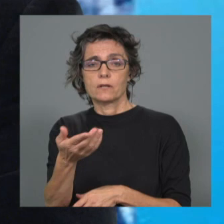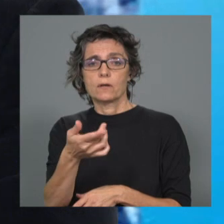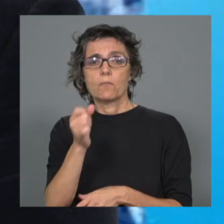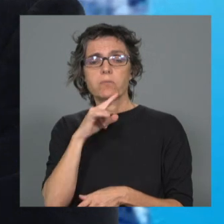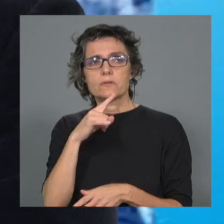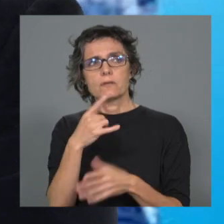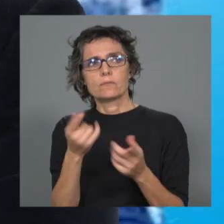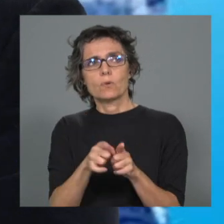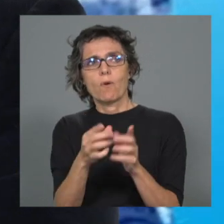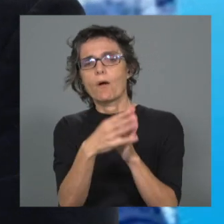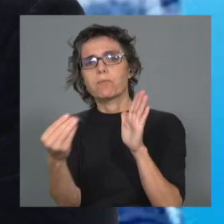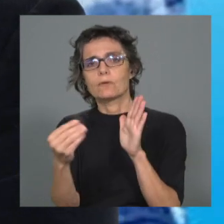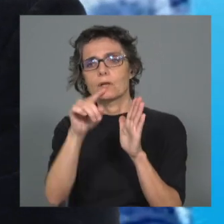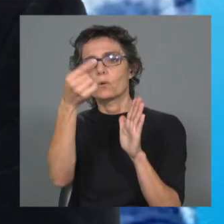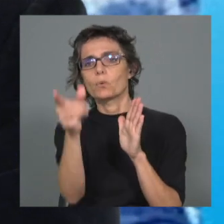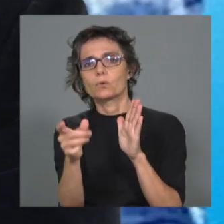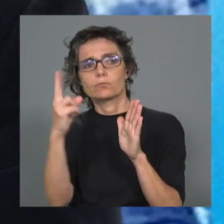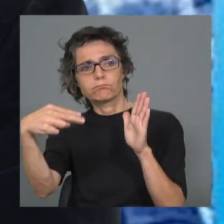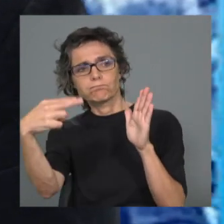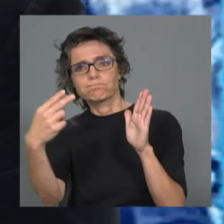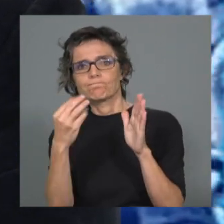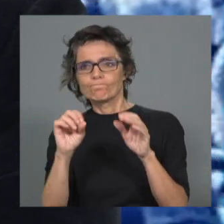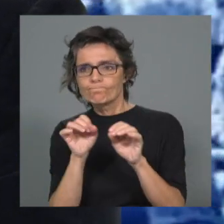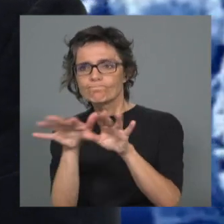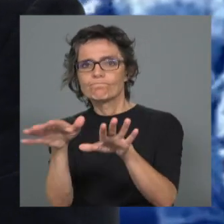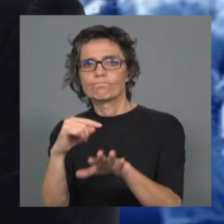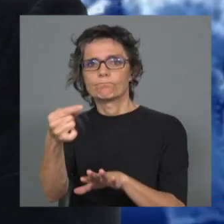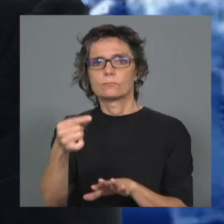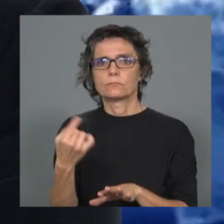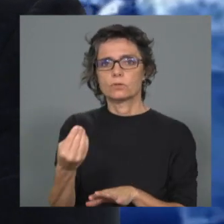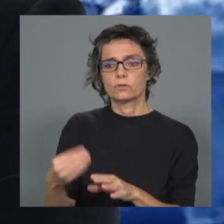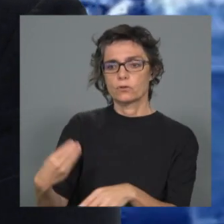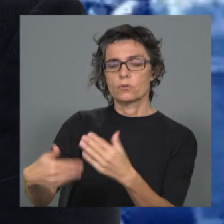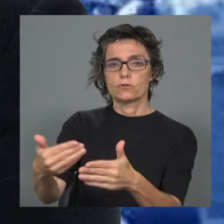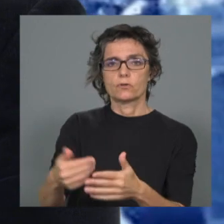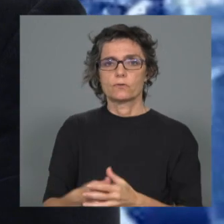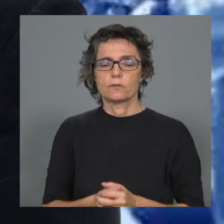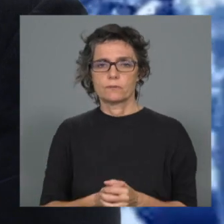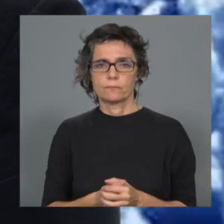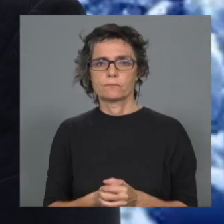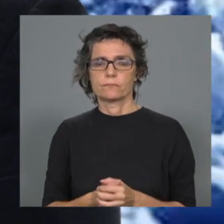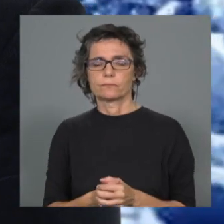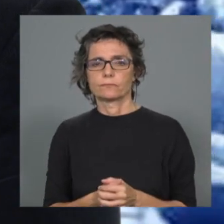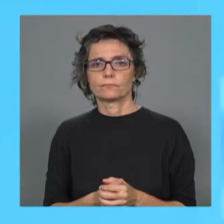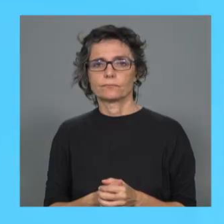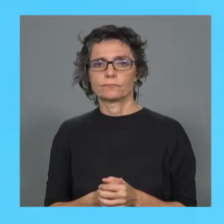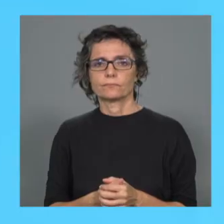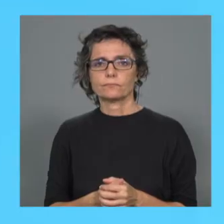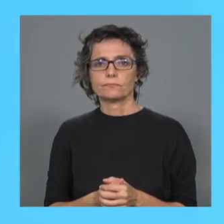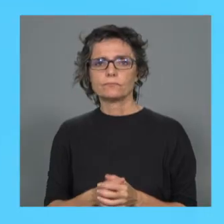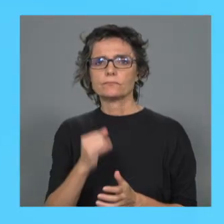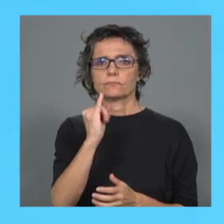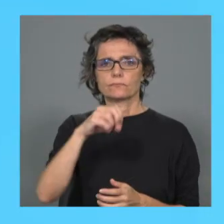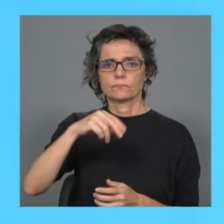modelo, de inspiração para as gerações mais novas que convivem com eles e da sua comunidade. Inês, como